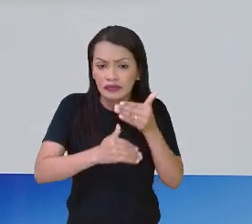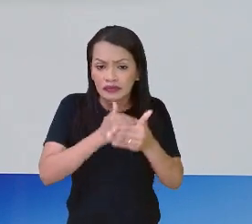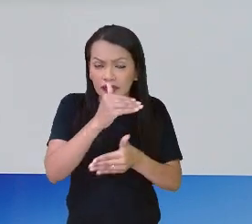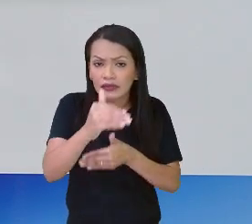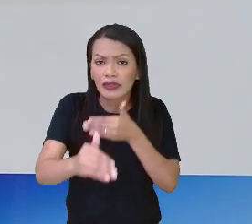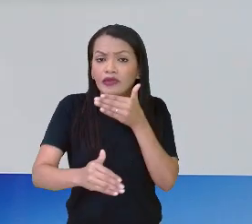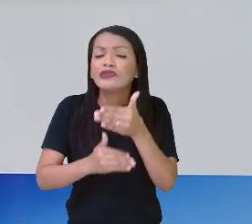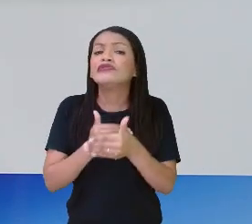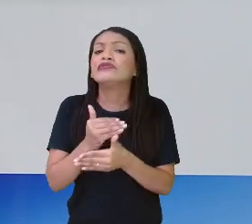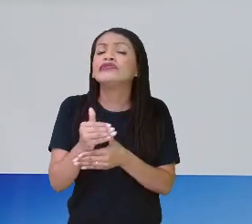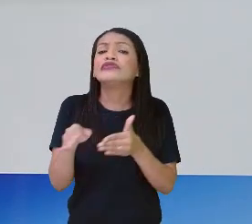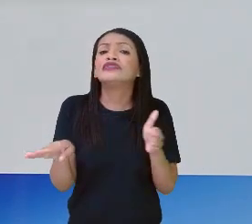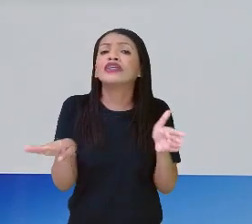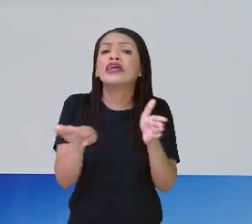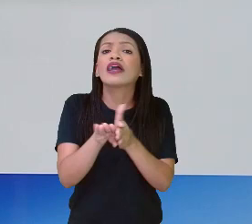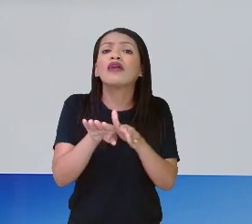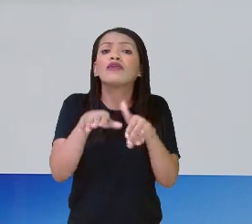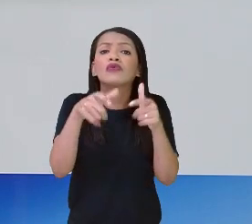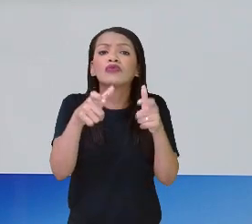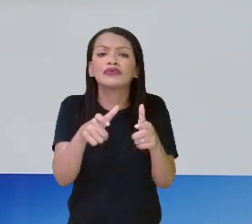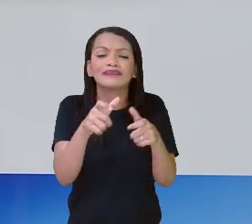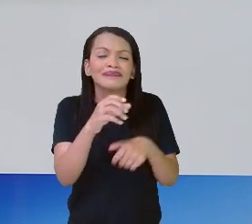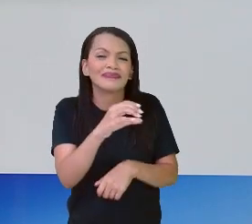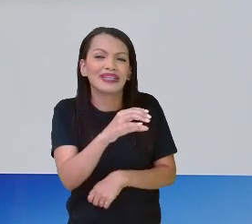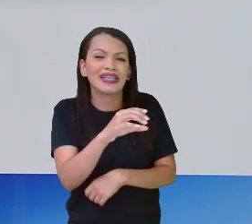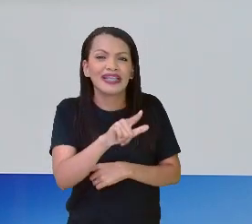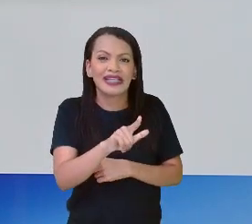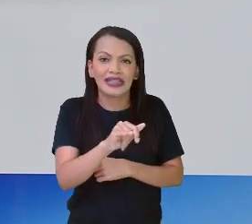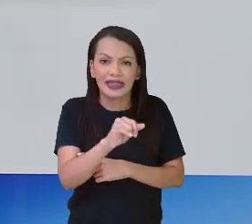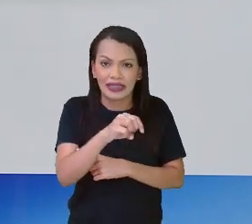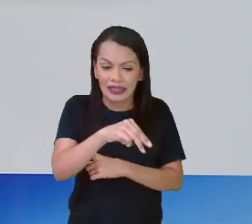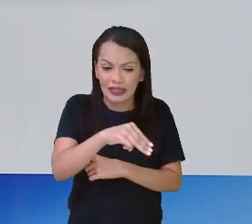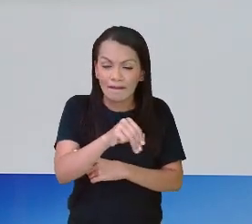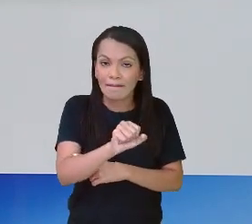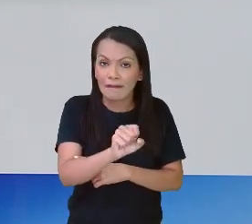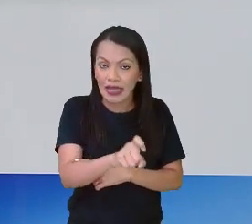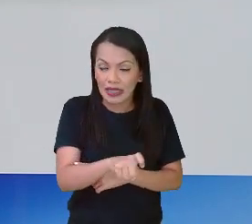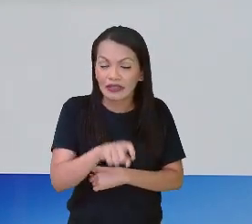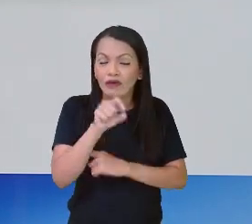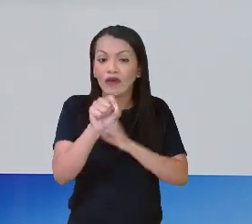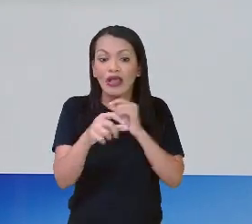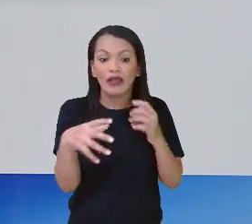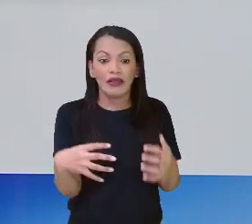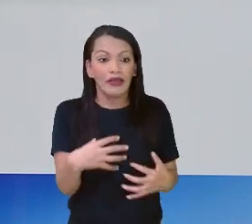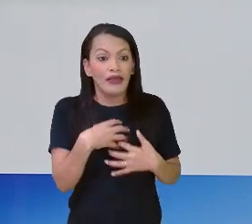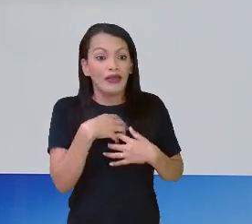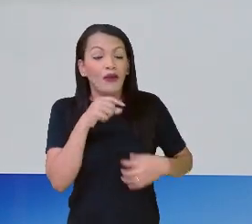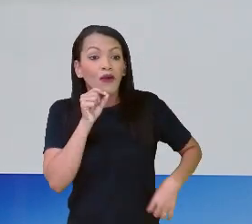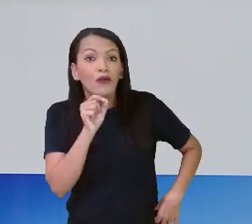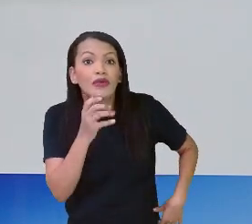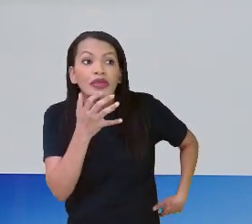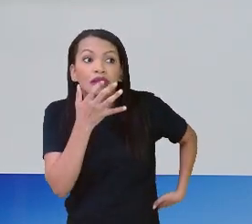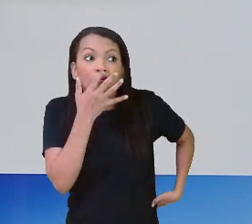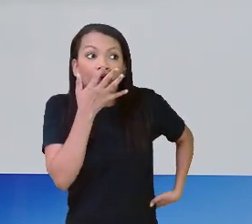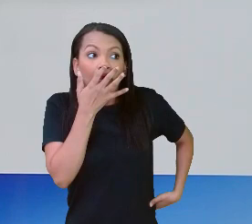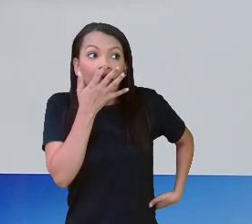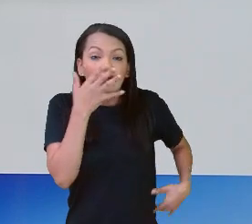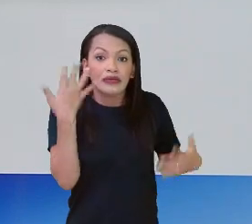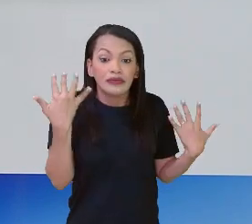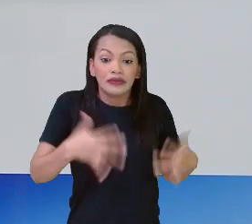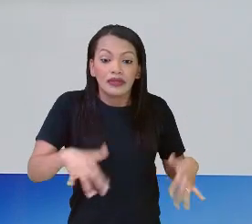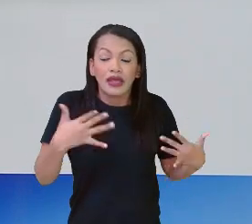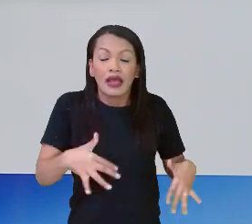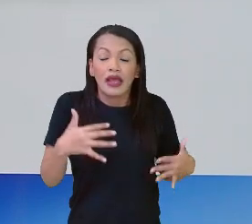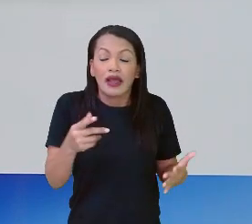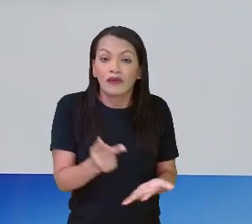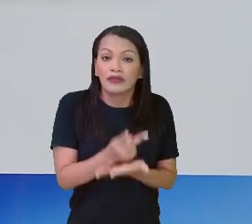aonde? Aqui, ó, no clímax, que é quando acontece o momento de maior tensão. O que será que vai acontecer? Meu Deus, e agora? E